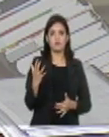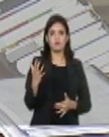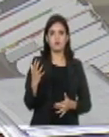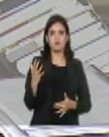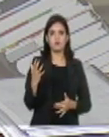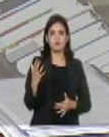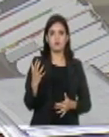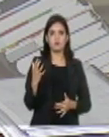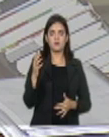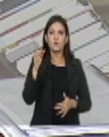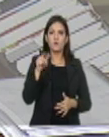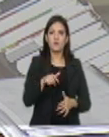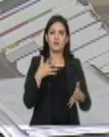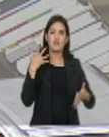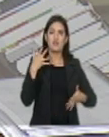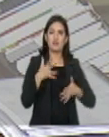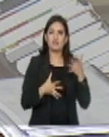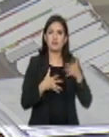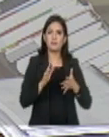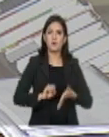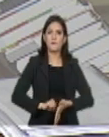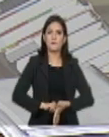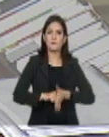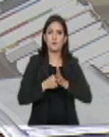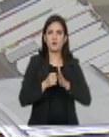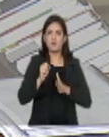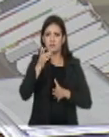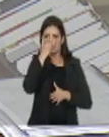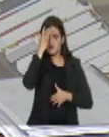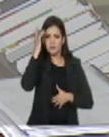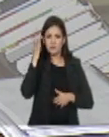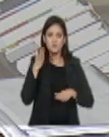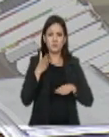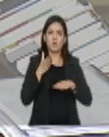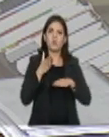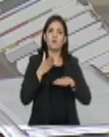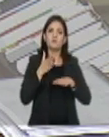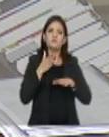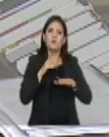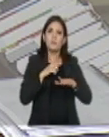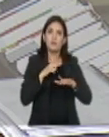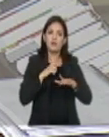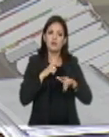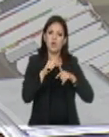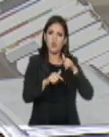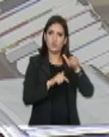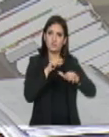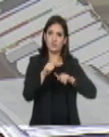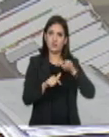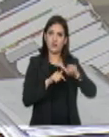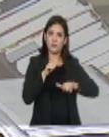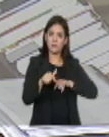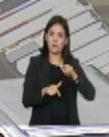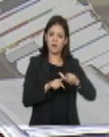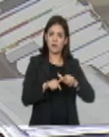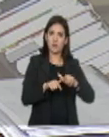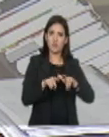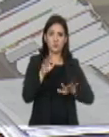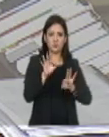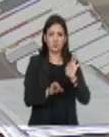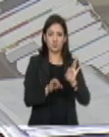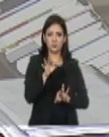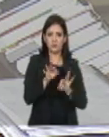representar um empecilho ao livre funcionamento da Suprema Corte e do Poder